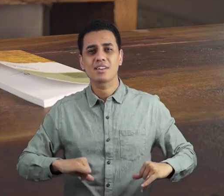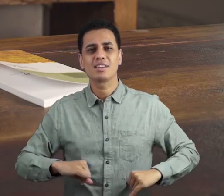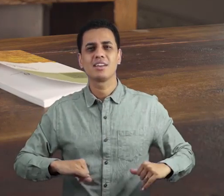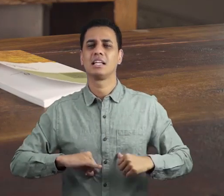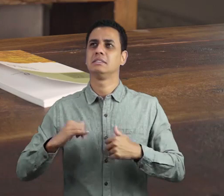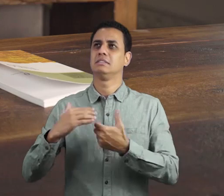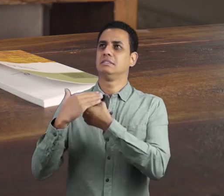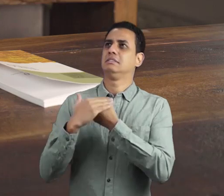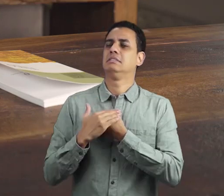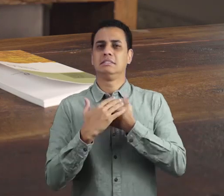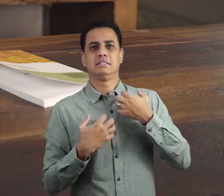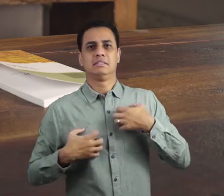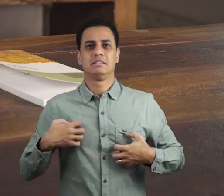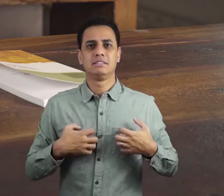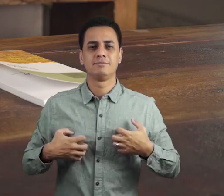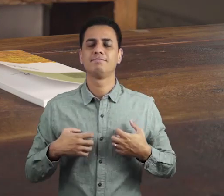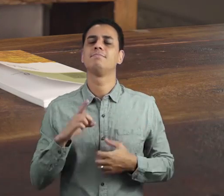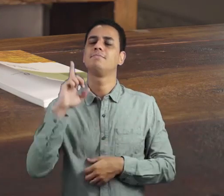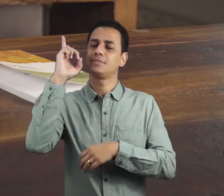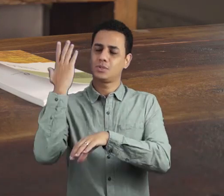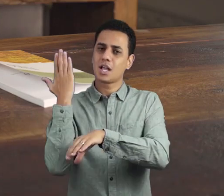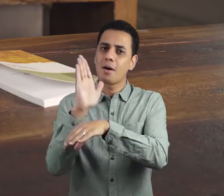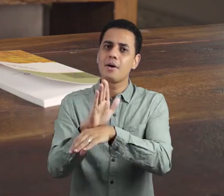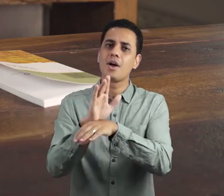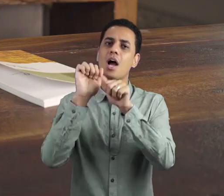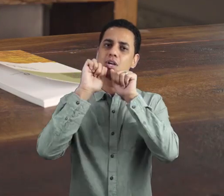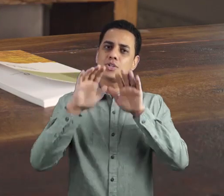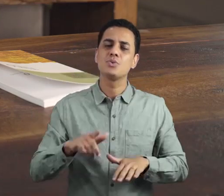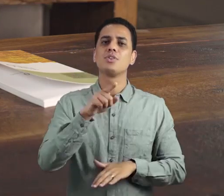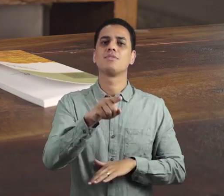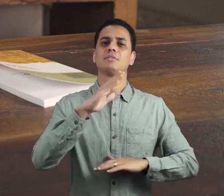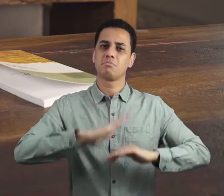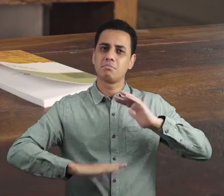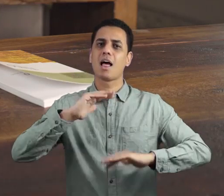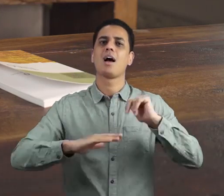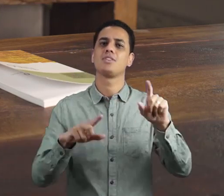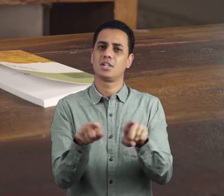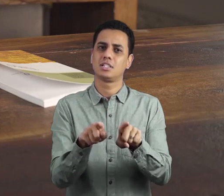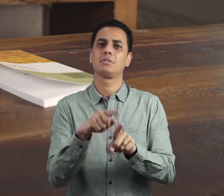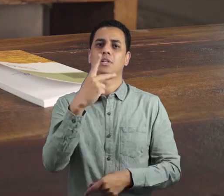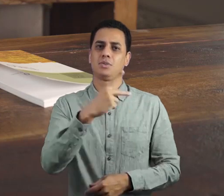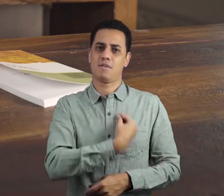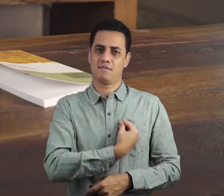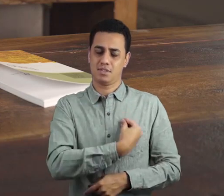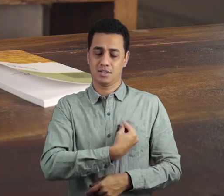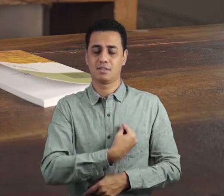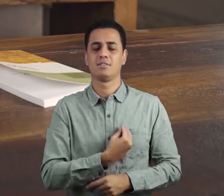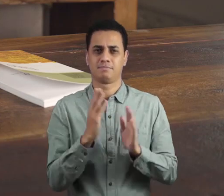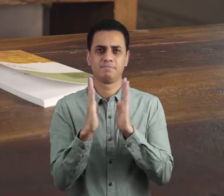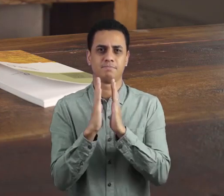aprender a lidar com o poder do dinheiro, quando nós, ó Deus, somos